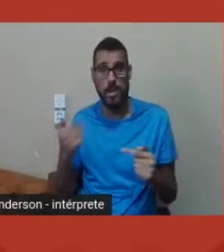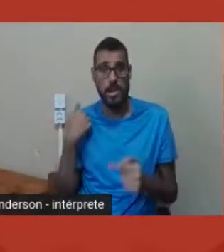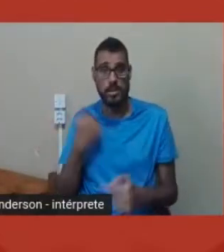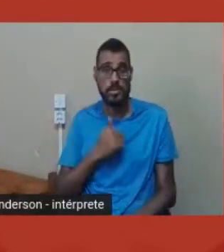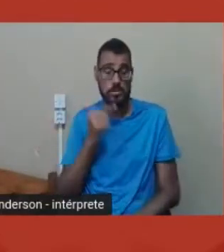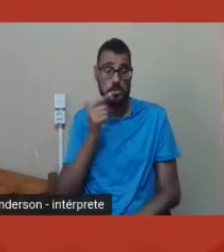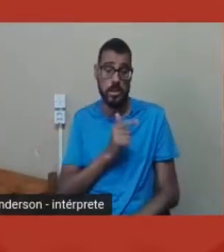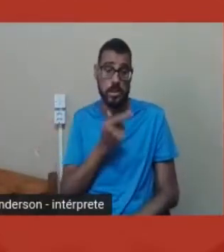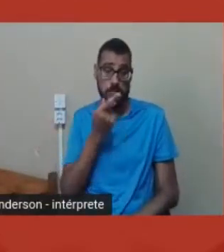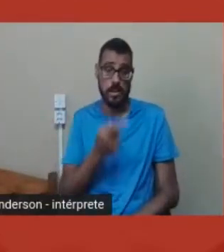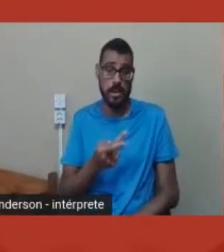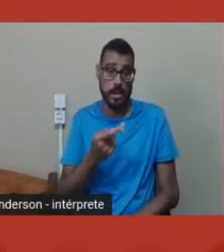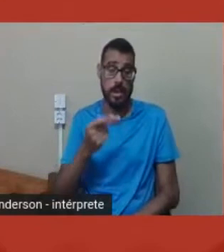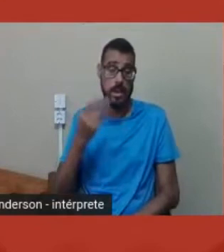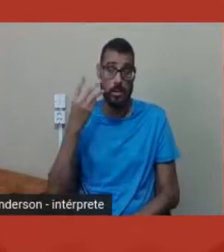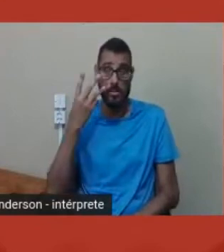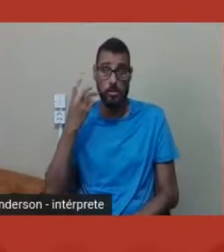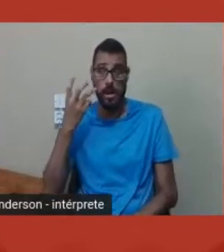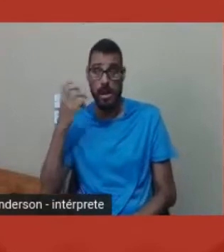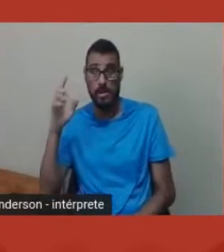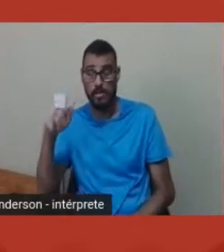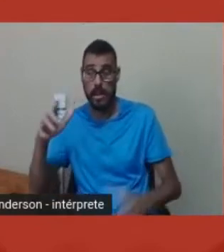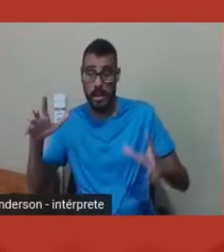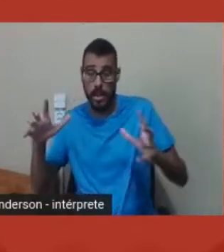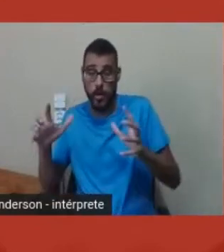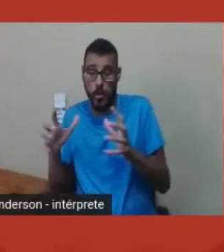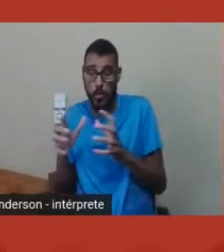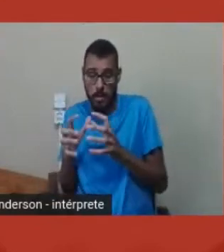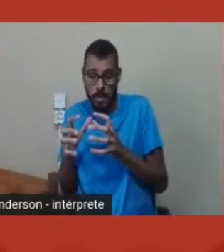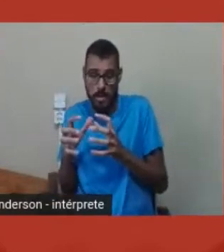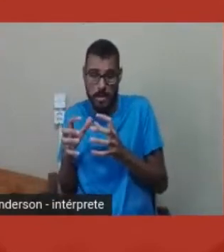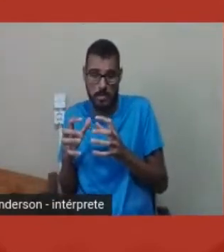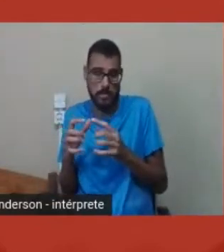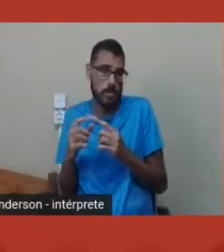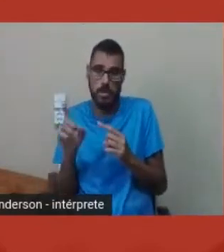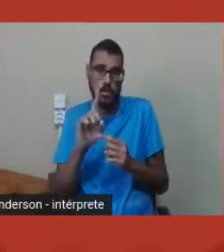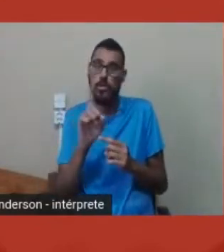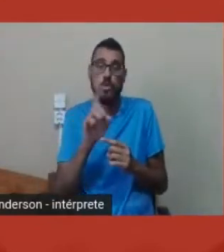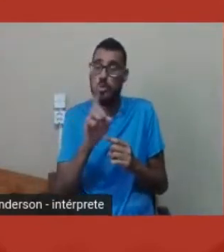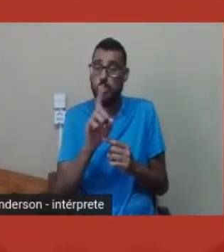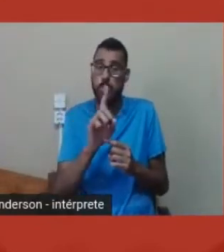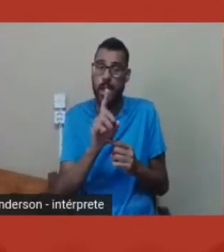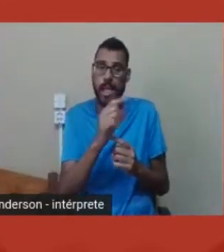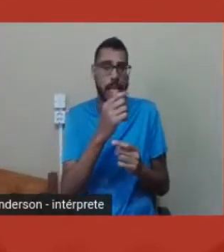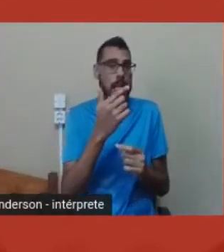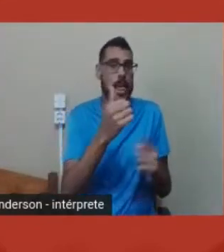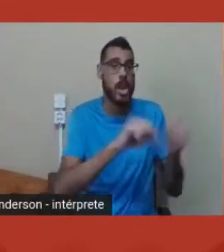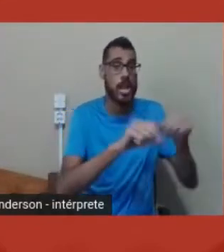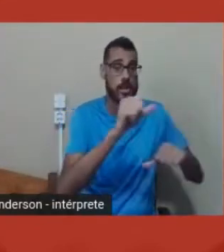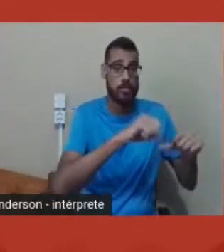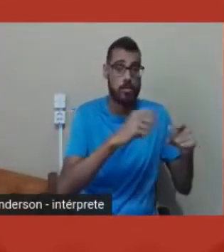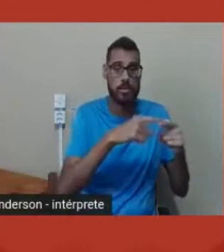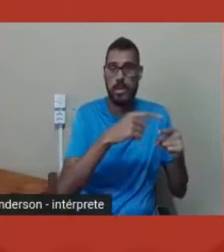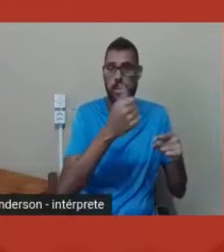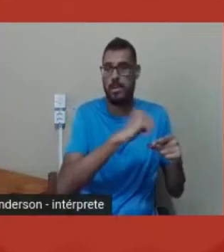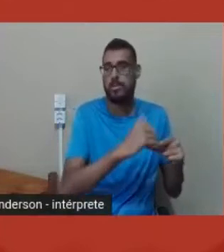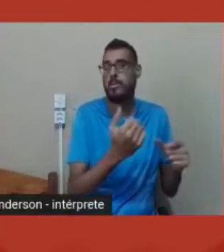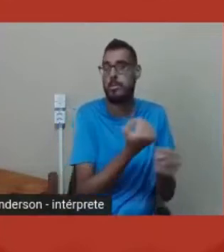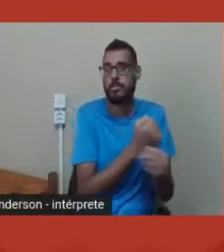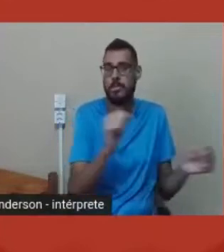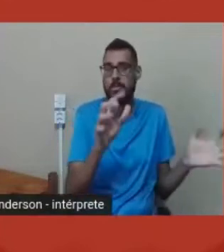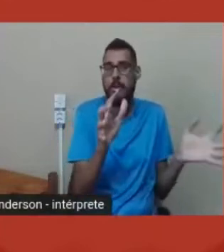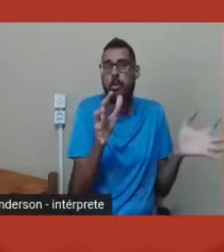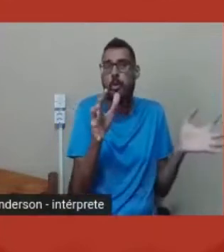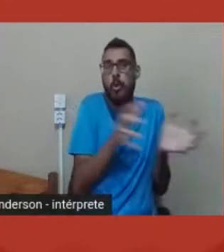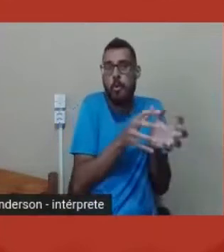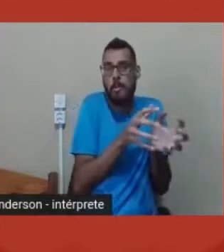que o gato ele é compressível, portanto, ele não é um líquido, porque o líquido não é compressível. Mas a gente